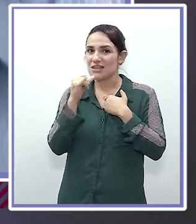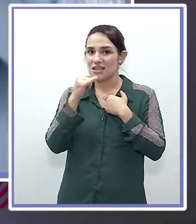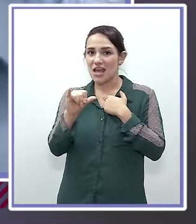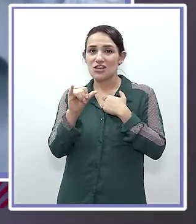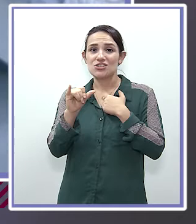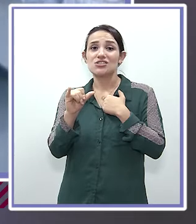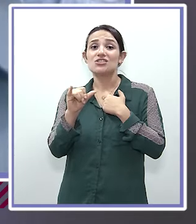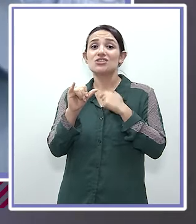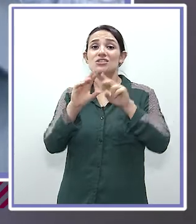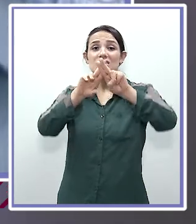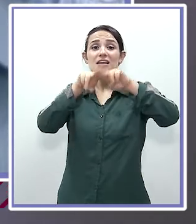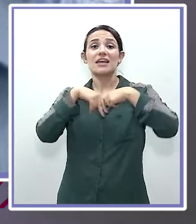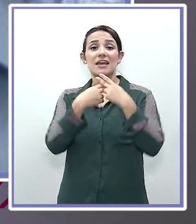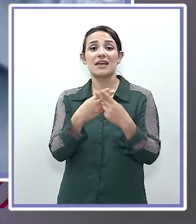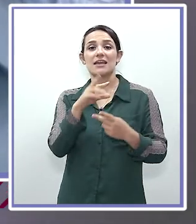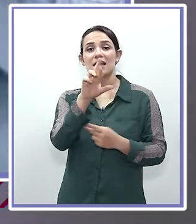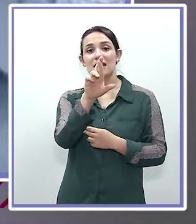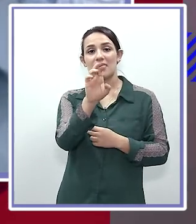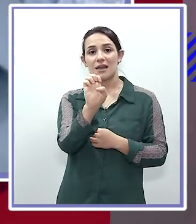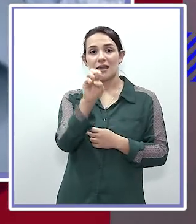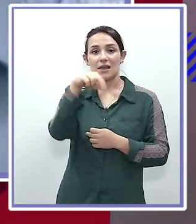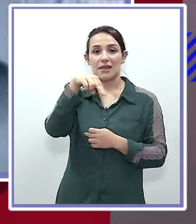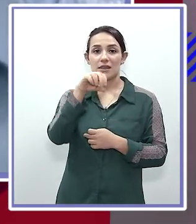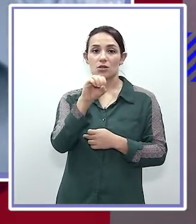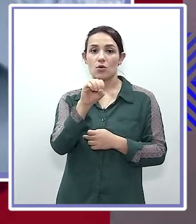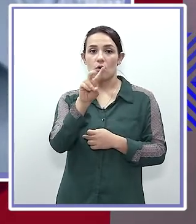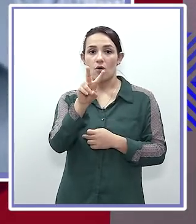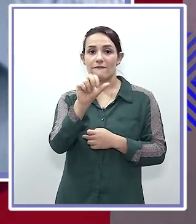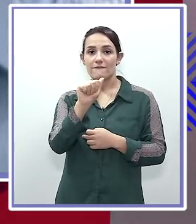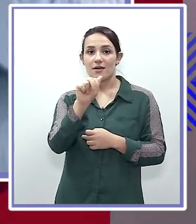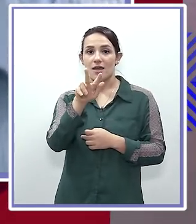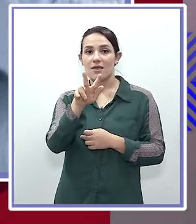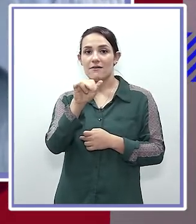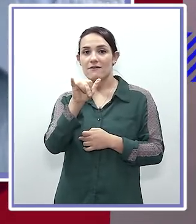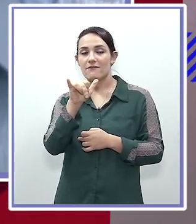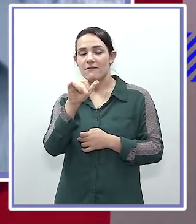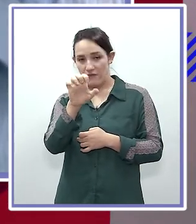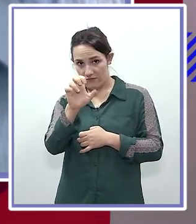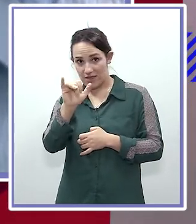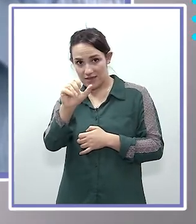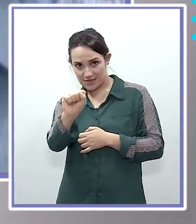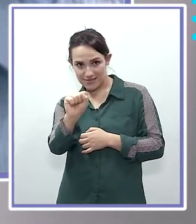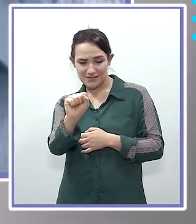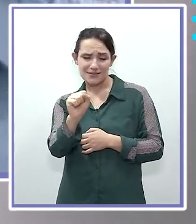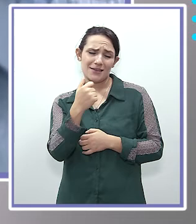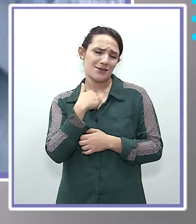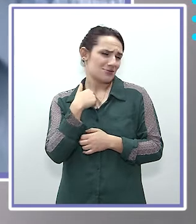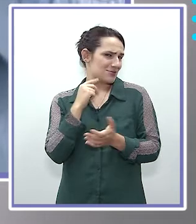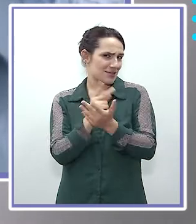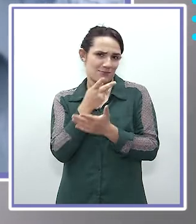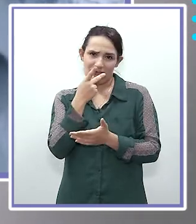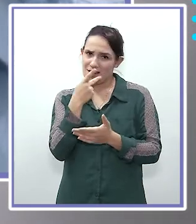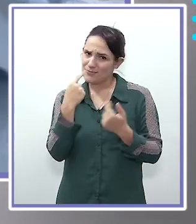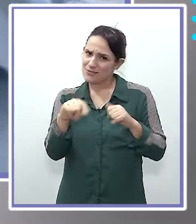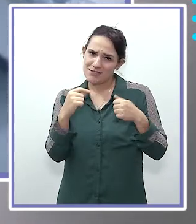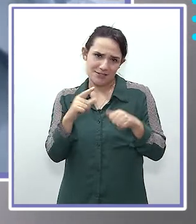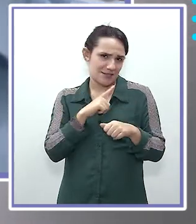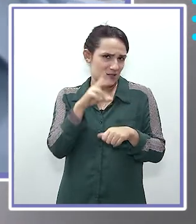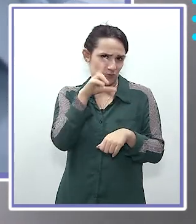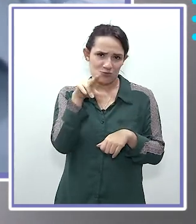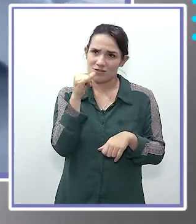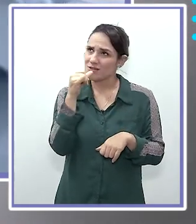como devo ser, sou professor do curso de Engenharia de Energia, claro que eu defendo que a gente tenha incentivos, por exemplo, na